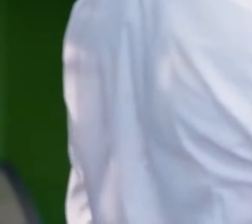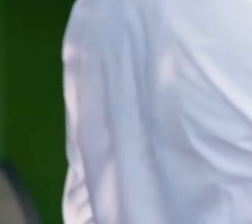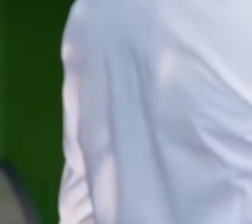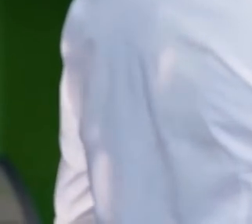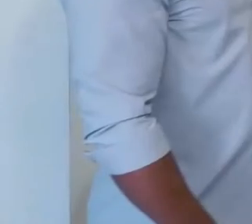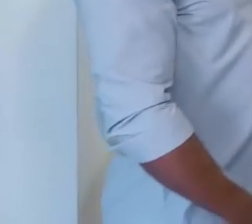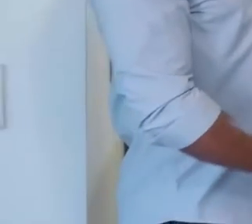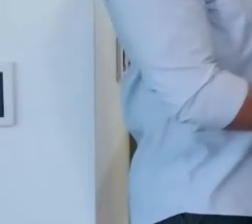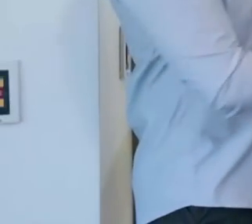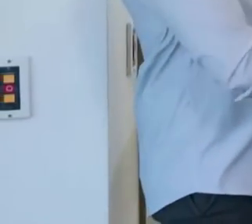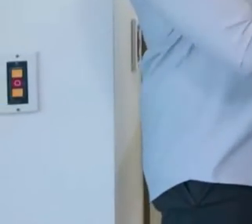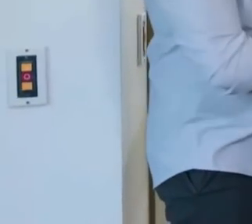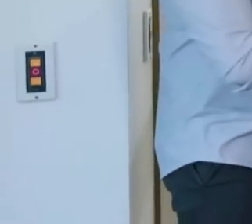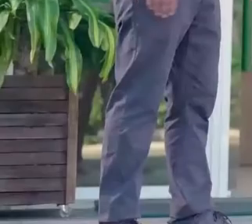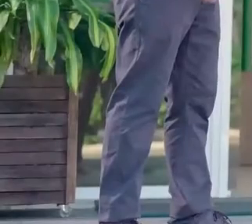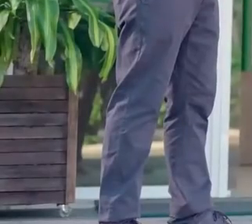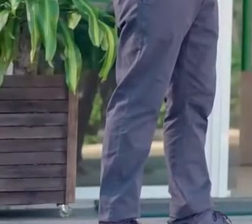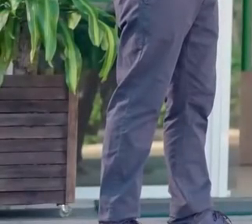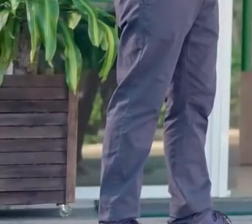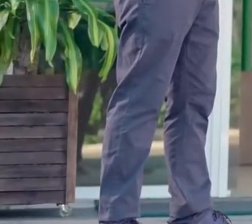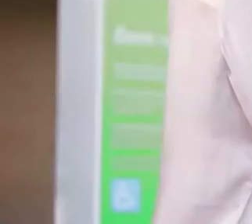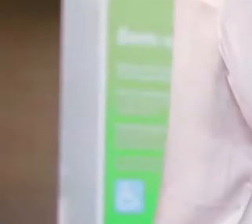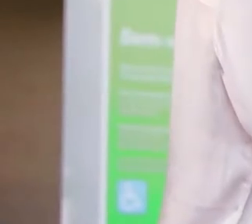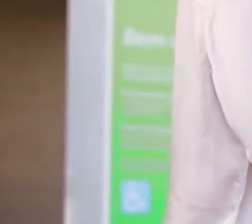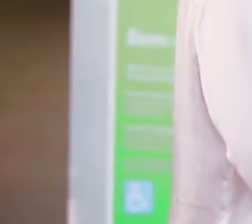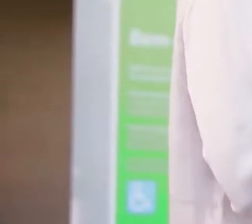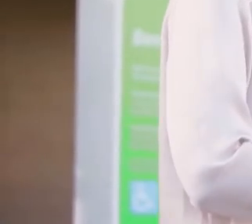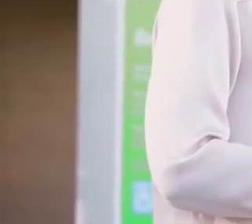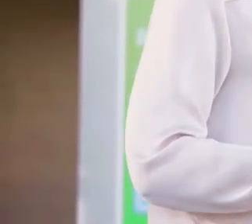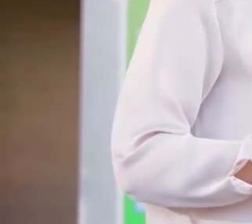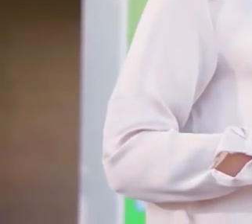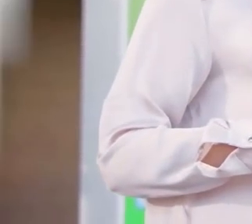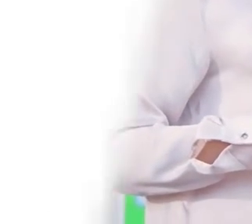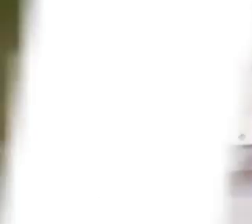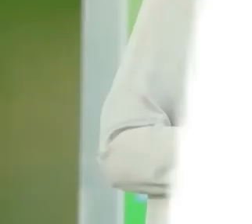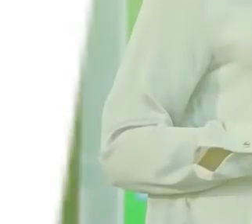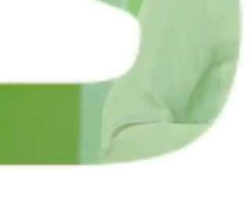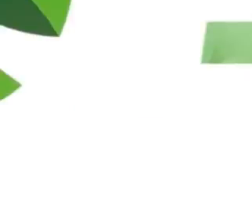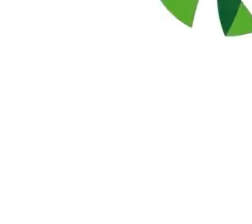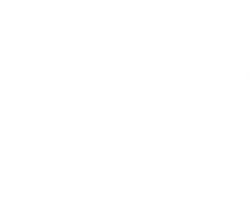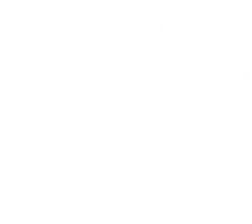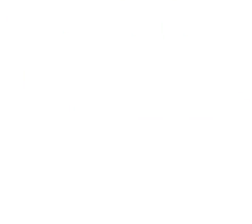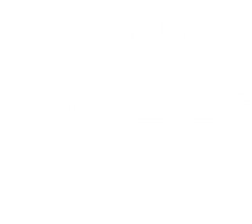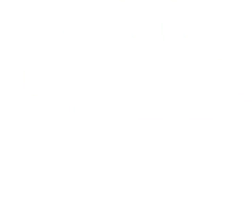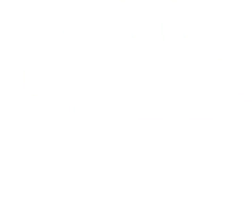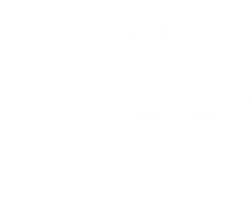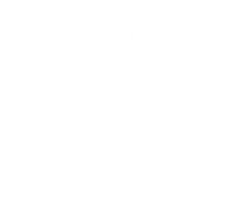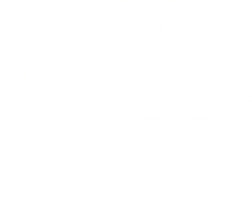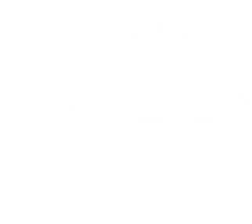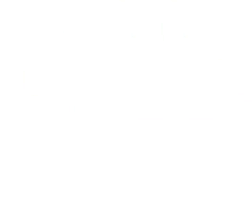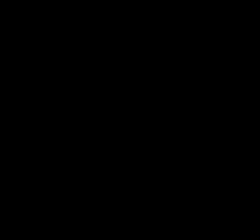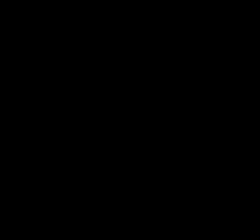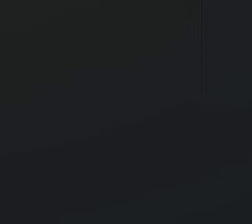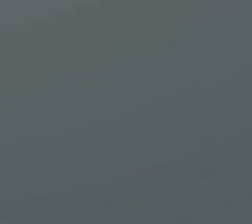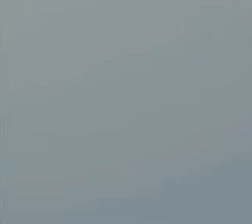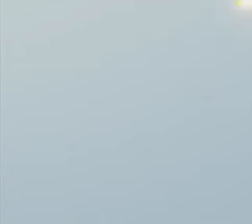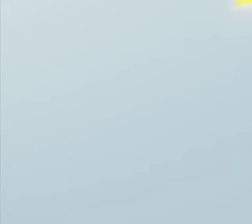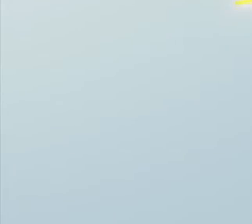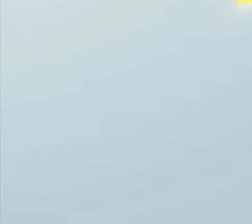sua empresa, no agronegócio, na comunidade. Então, vamos fazer juntos.